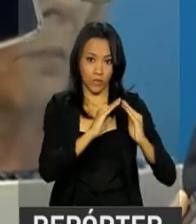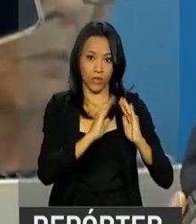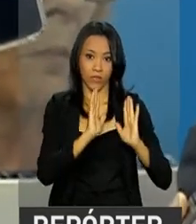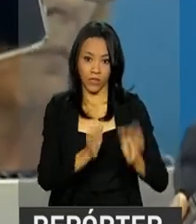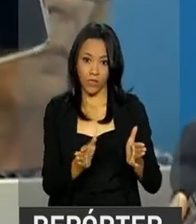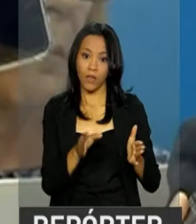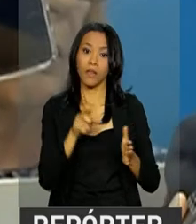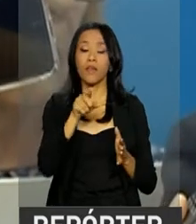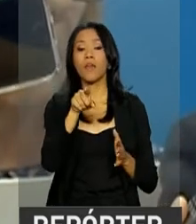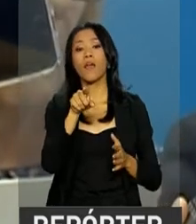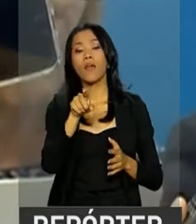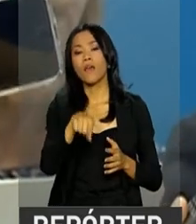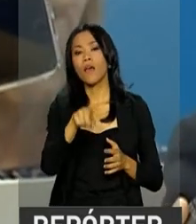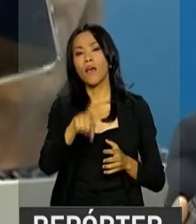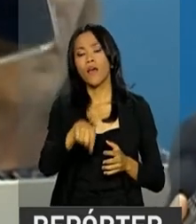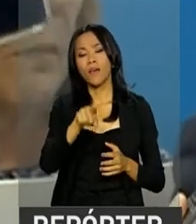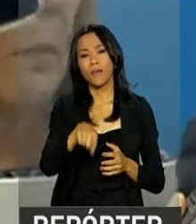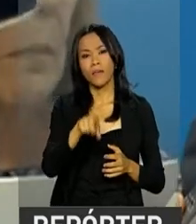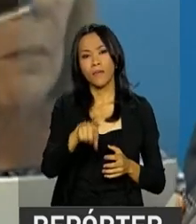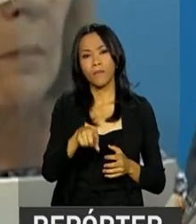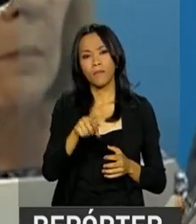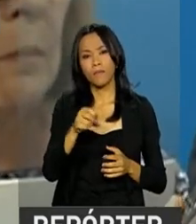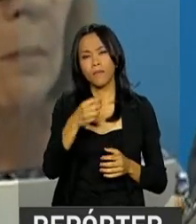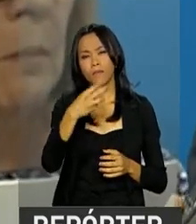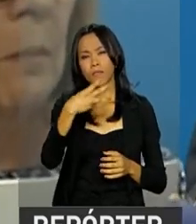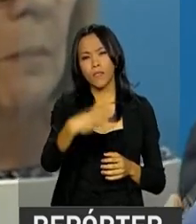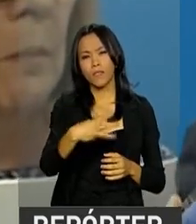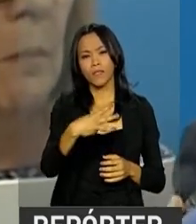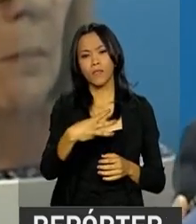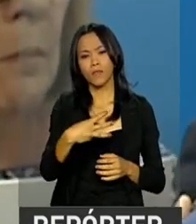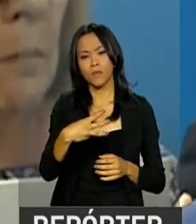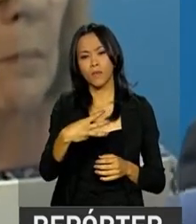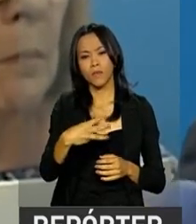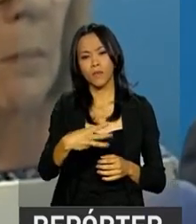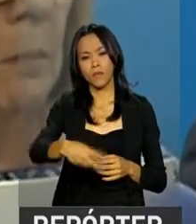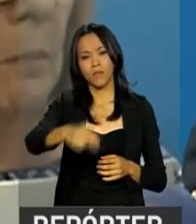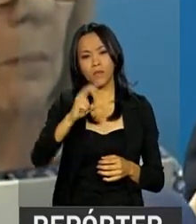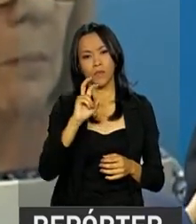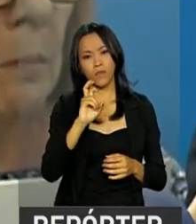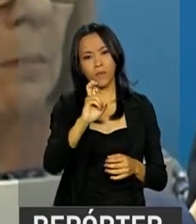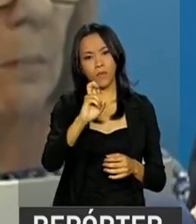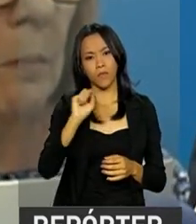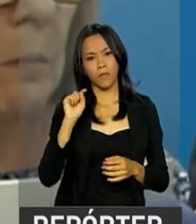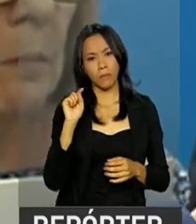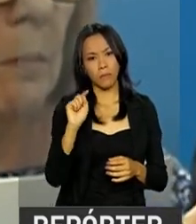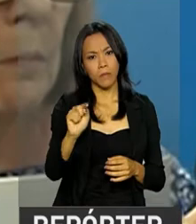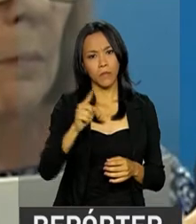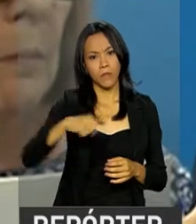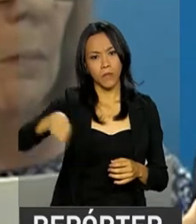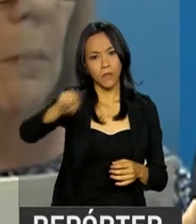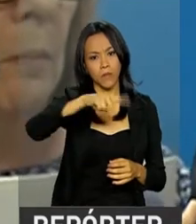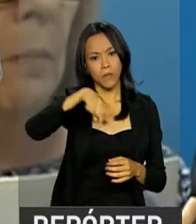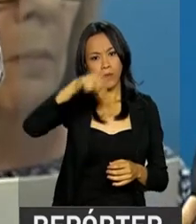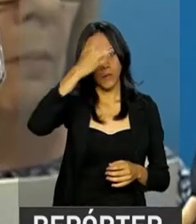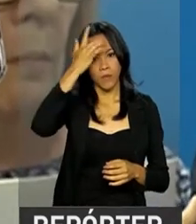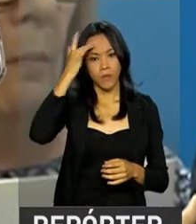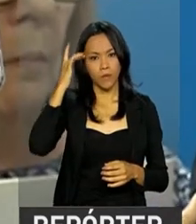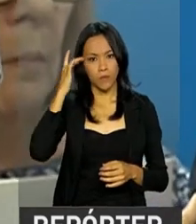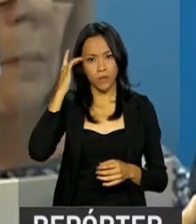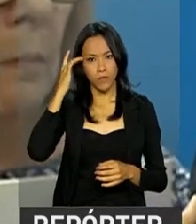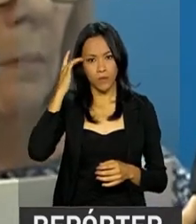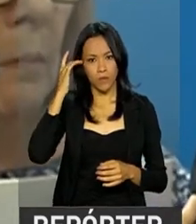atendimento de praticamente 350 mil brasileiros com a faixa